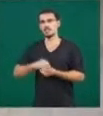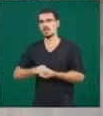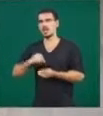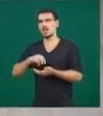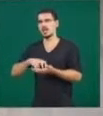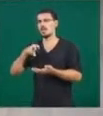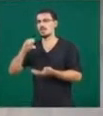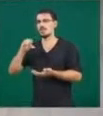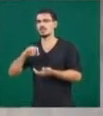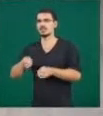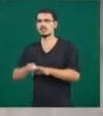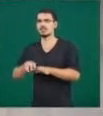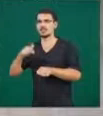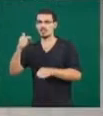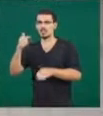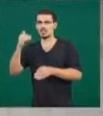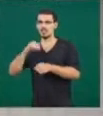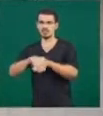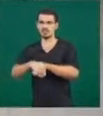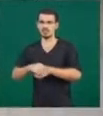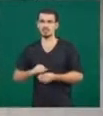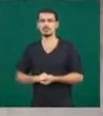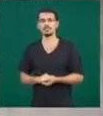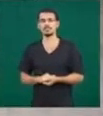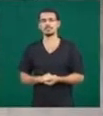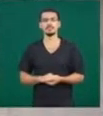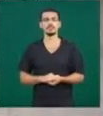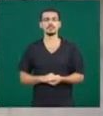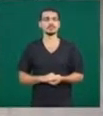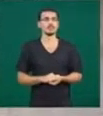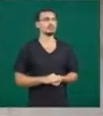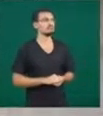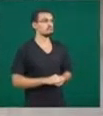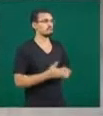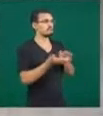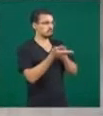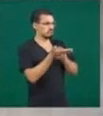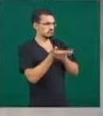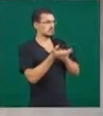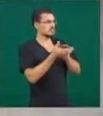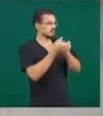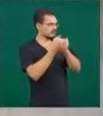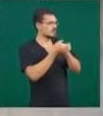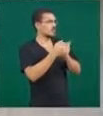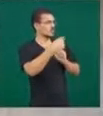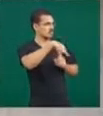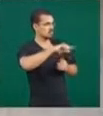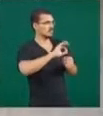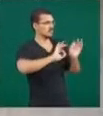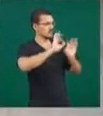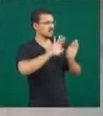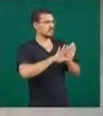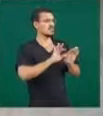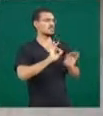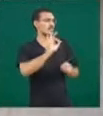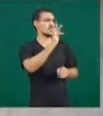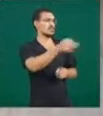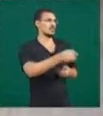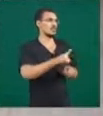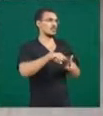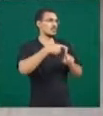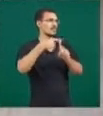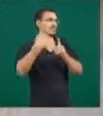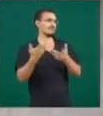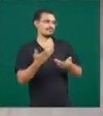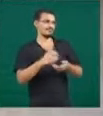24 somente às 19. Que bom, professor, olha, sucesso nesse grande projeto e que venham mais pela frente também. Muito obrigado. Muito obrigada aí